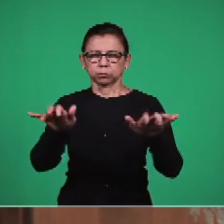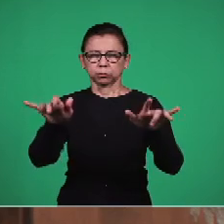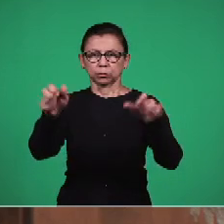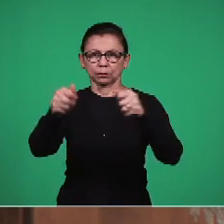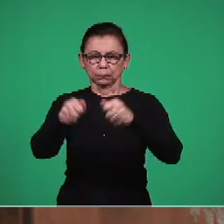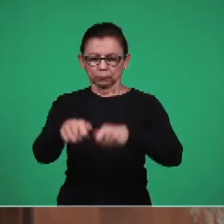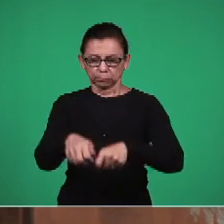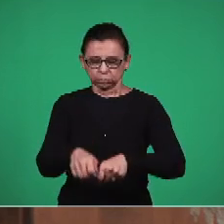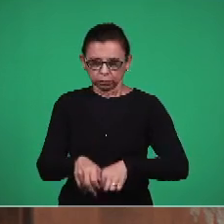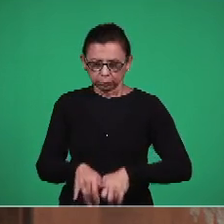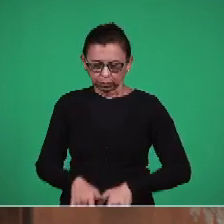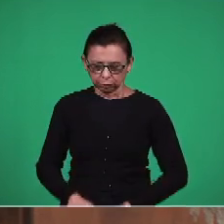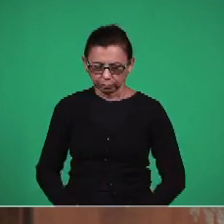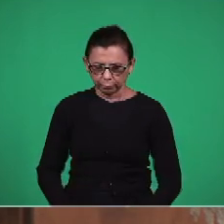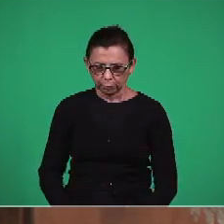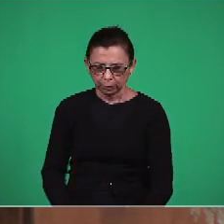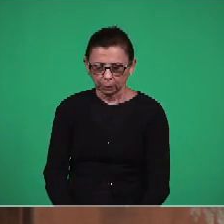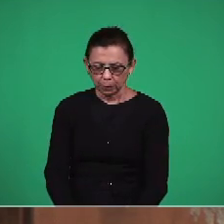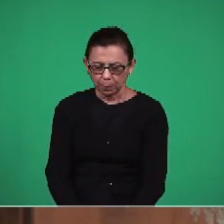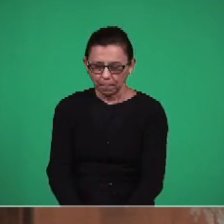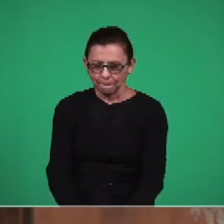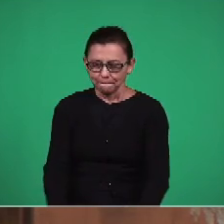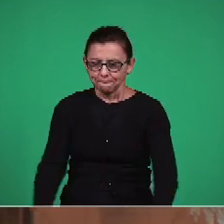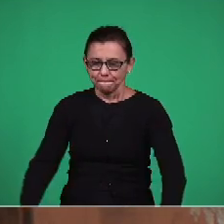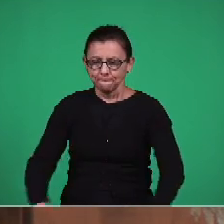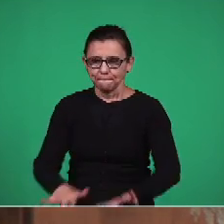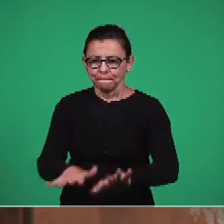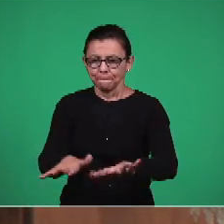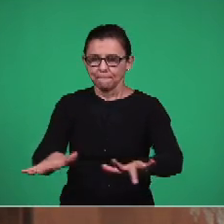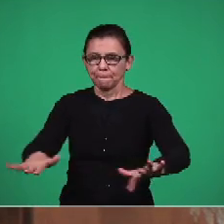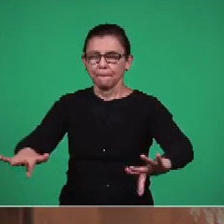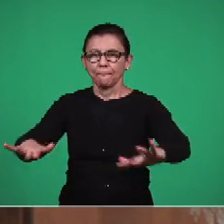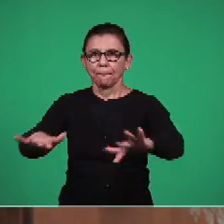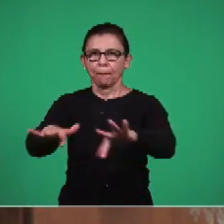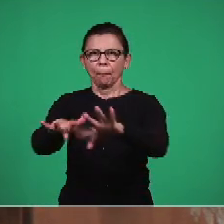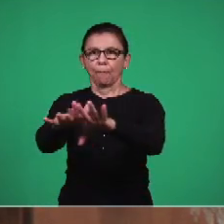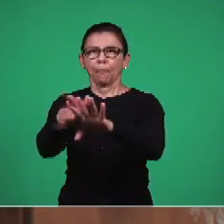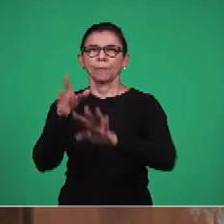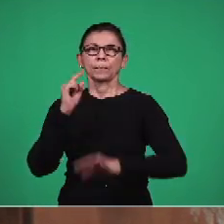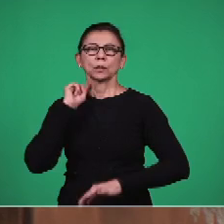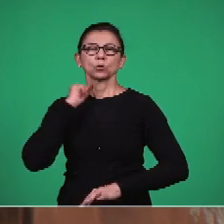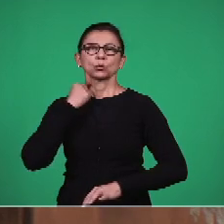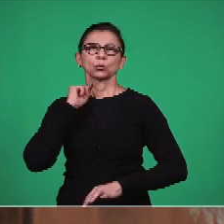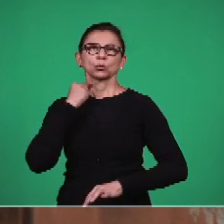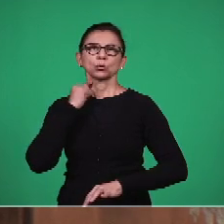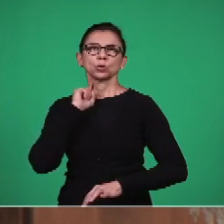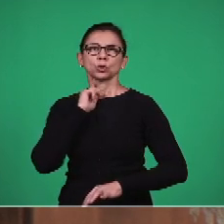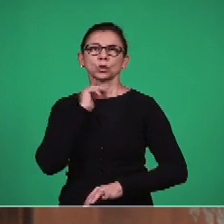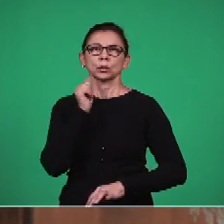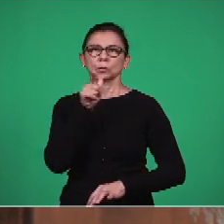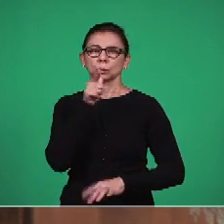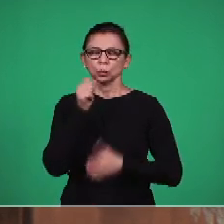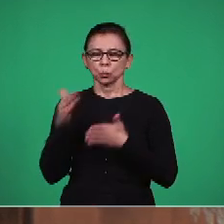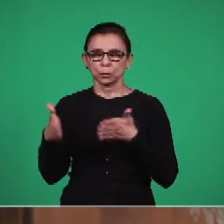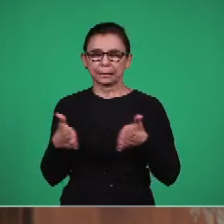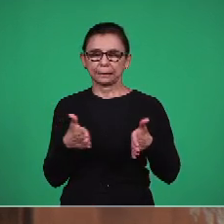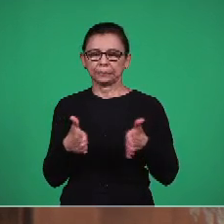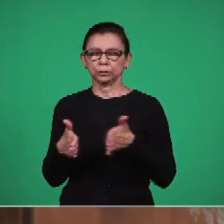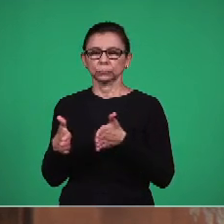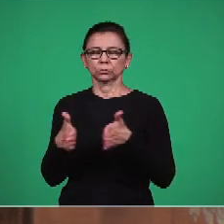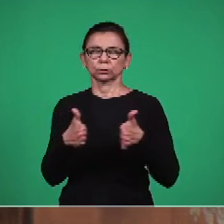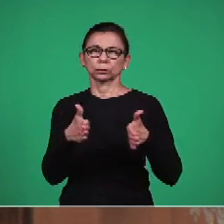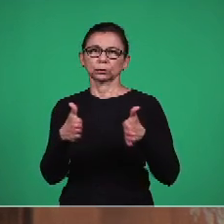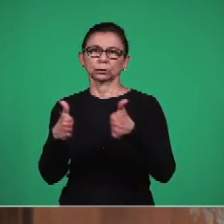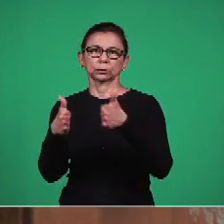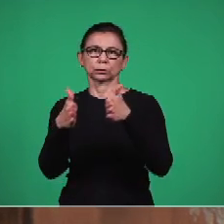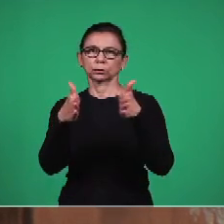derretendo, está descendo. E ela vai atingir as fontes dos rios que nutrem